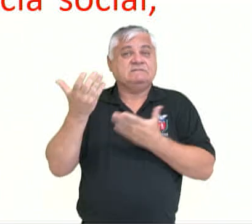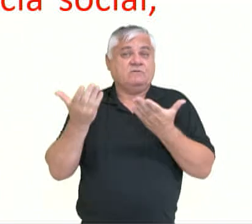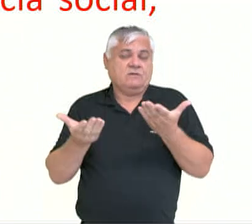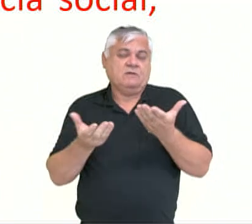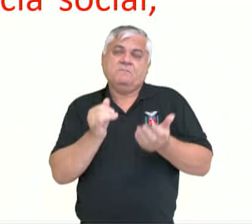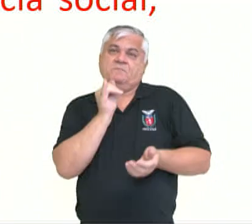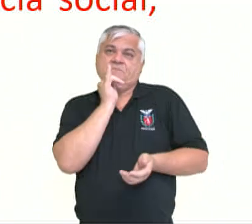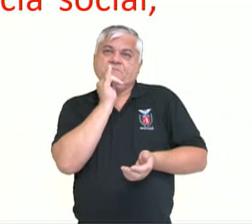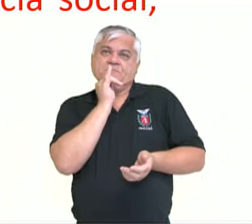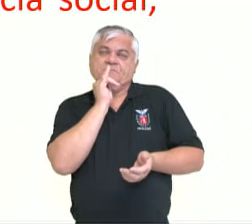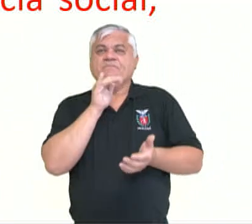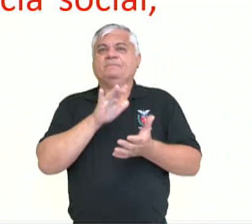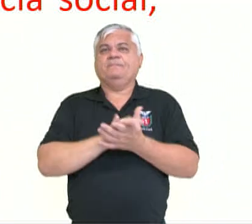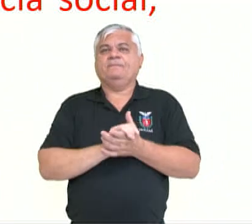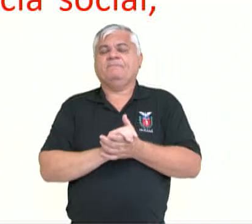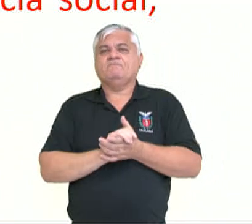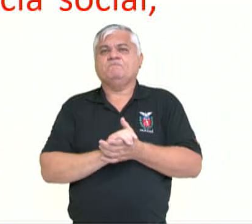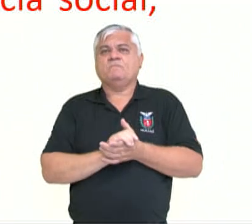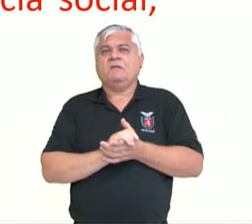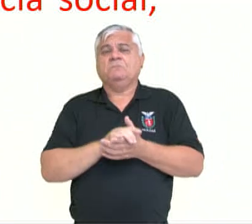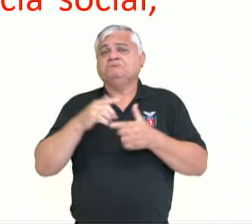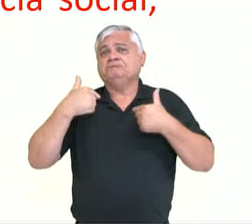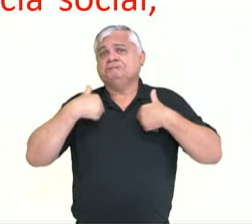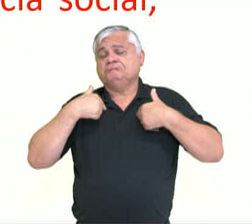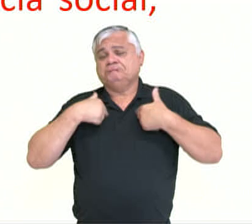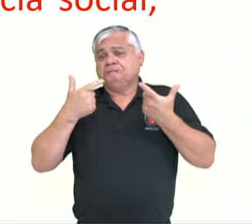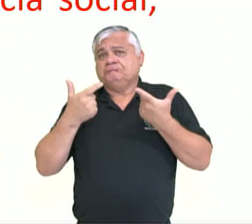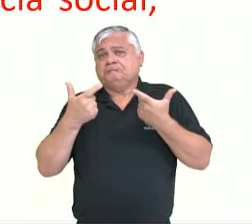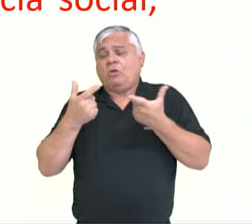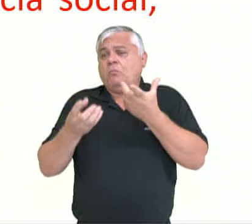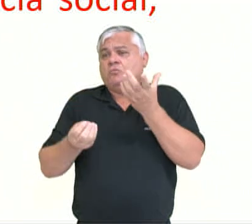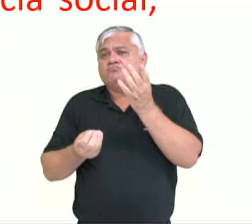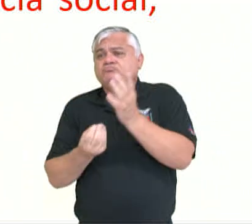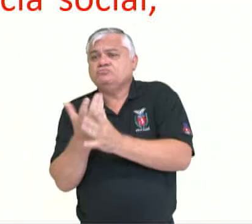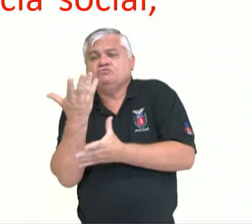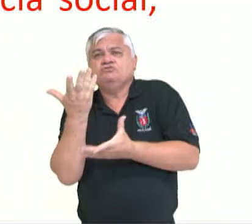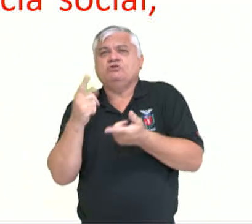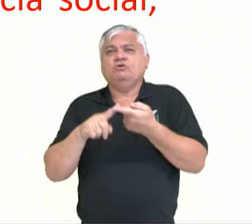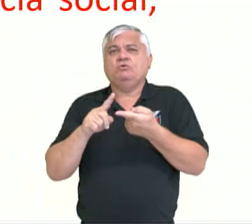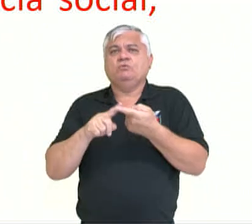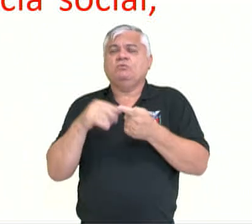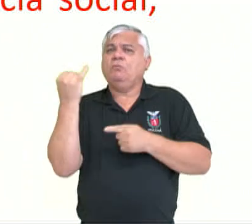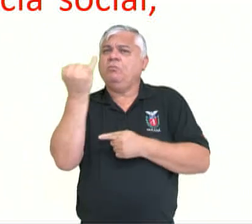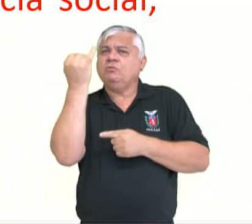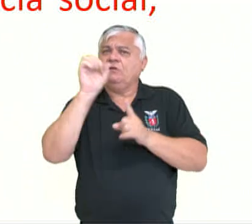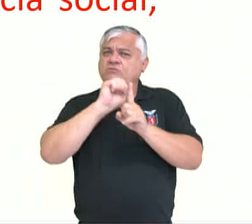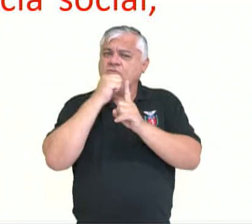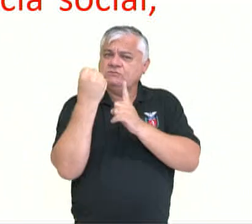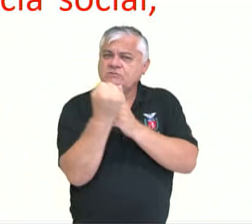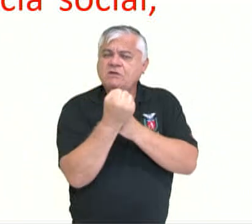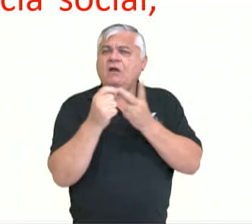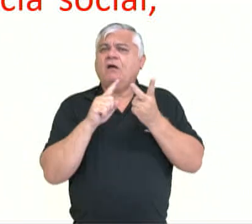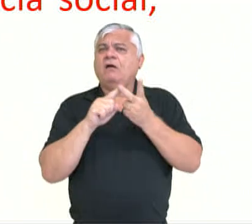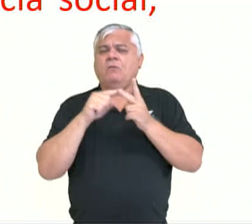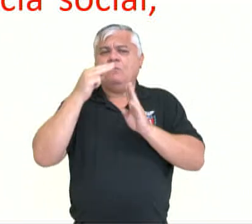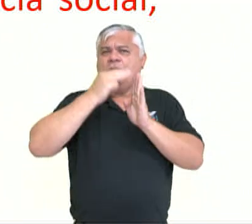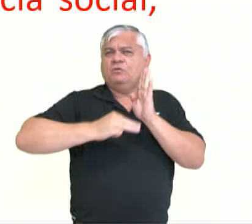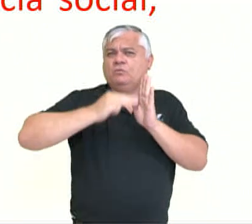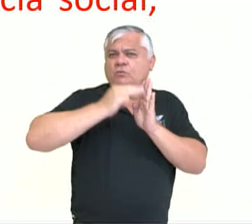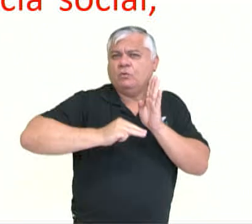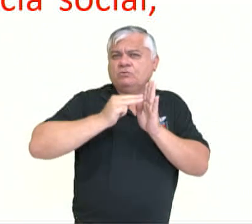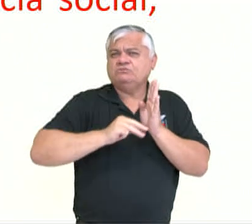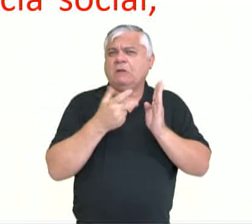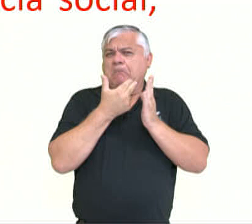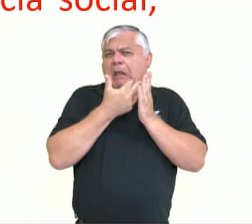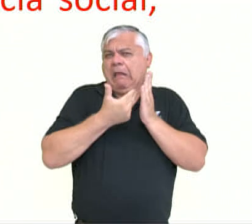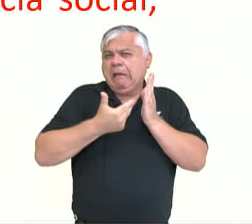por exemplo, a sua natureza, os seus fundamentos, a sua importância social, a sua metodologia, etc.